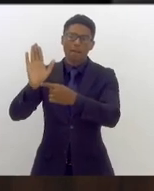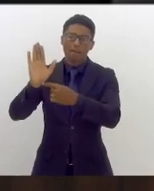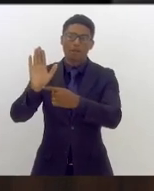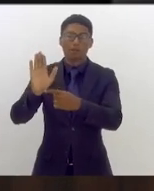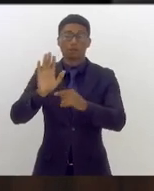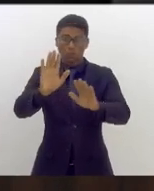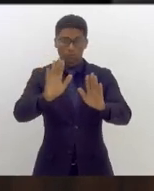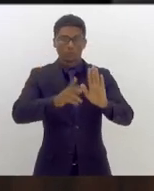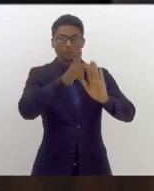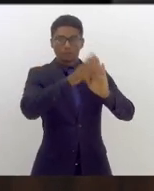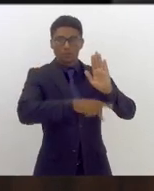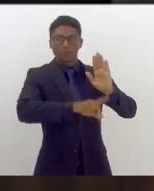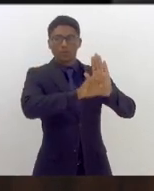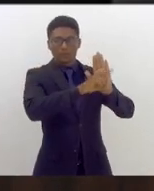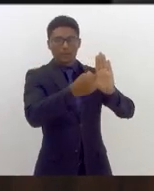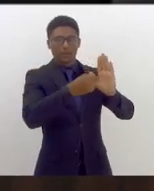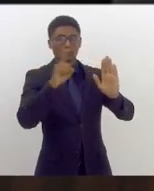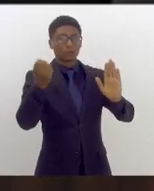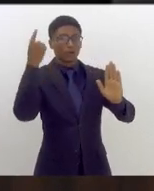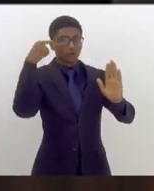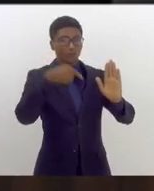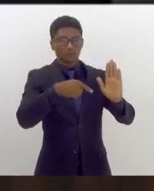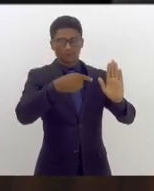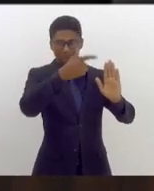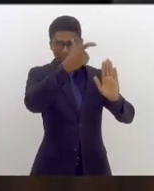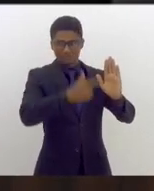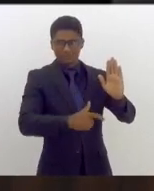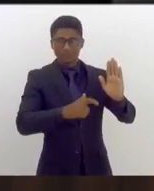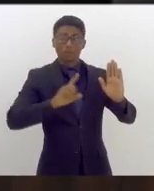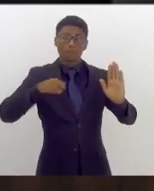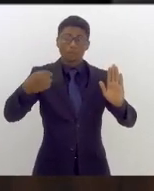projeto original e vou voltar os destaques simbolicamente